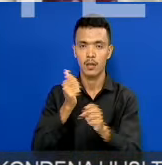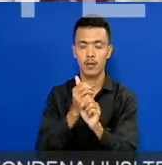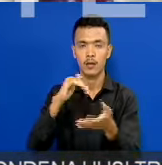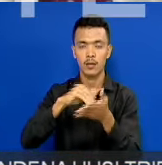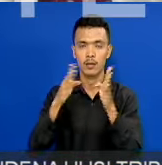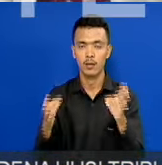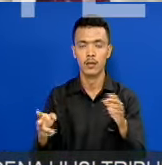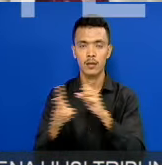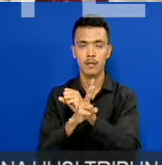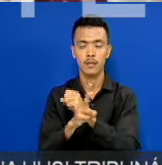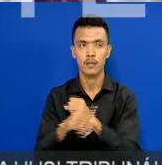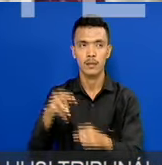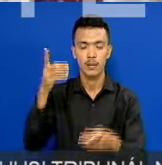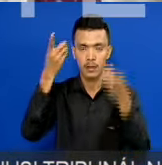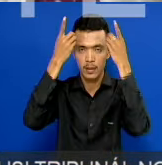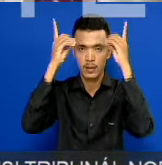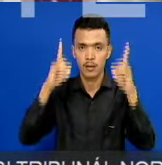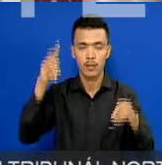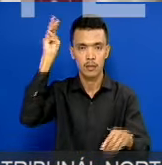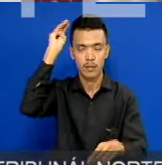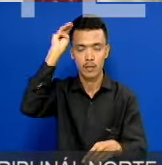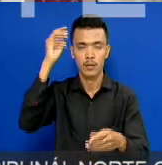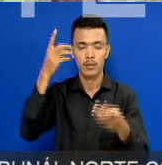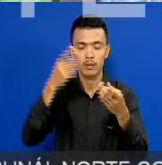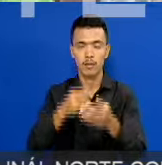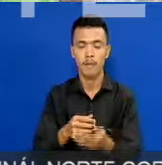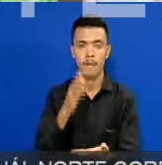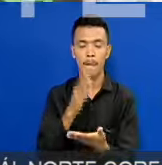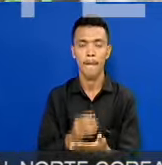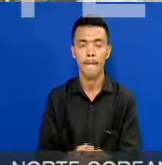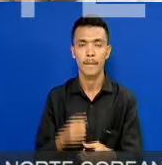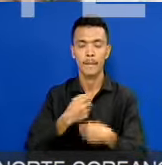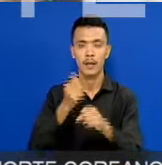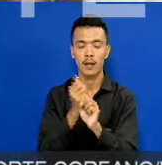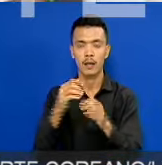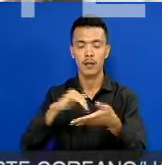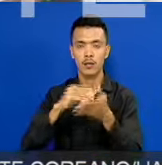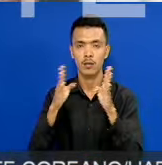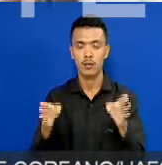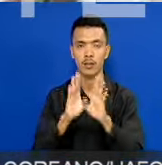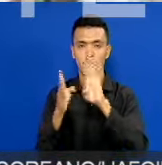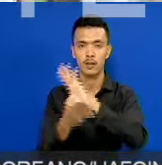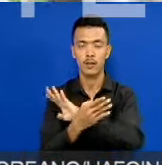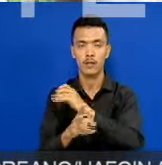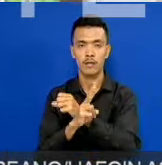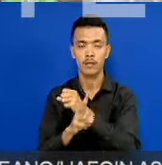Decisão política, Ministério da Educação termina contrato professores, halo estudante tira sa vítima,